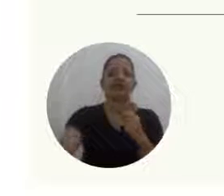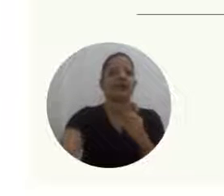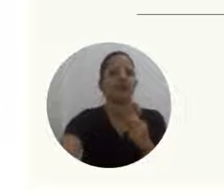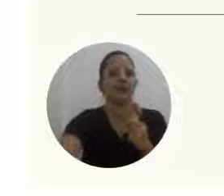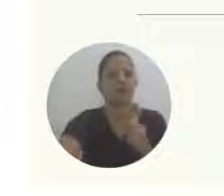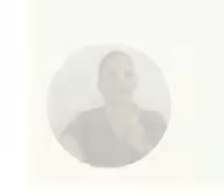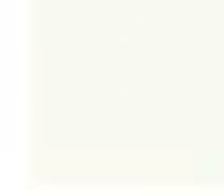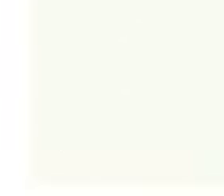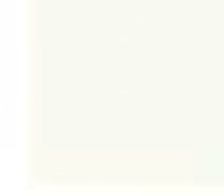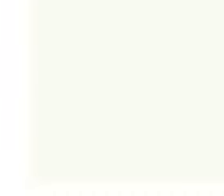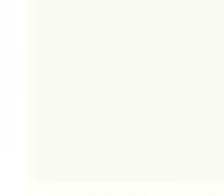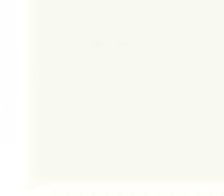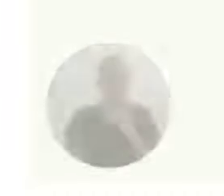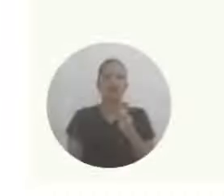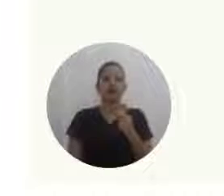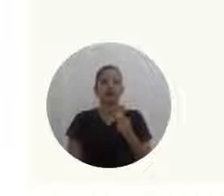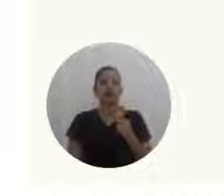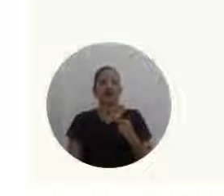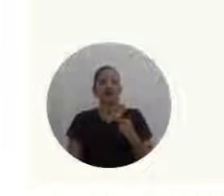fim, os agradecimentos.